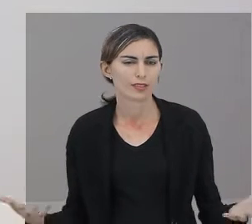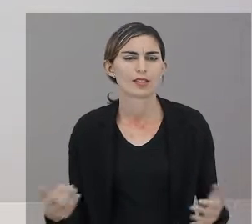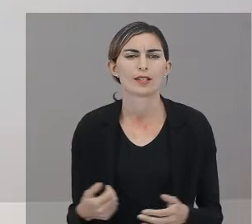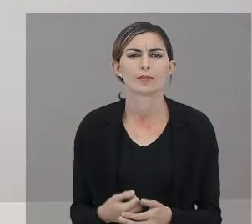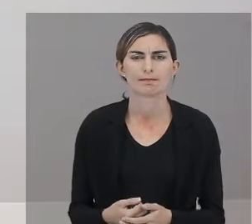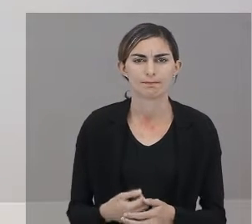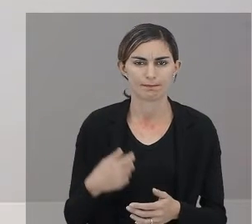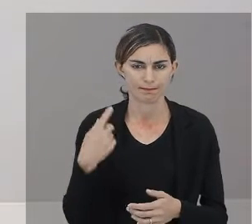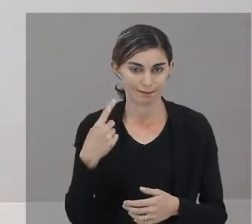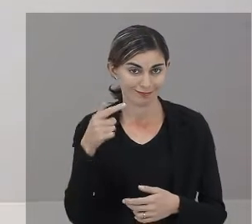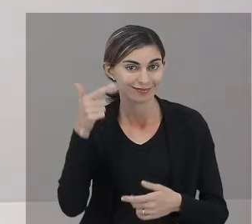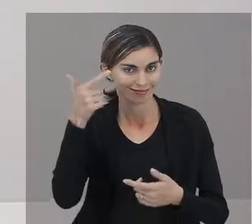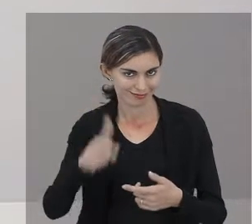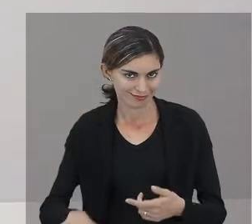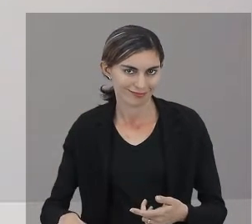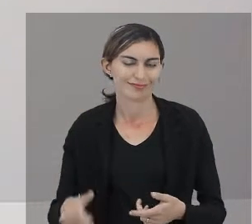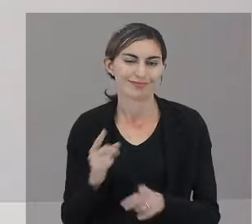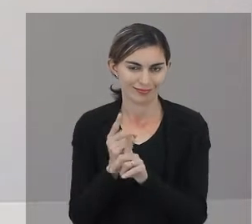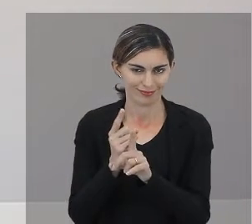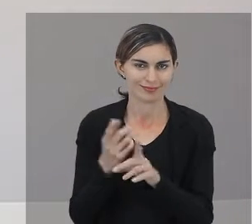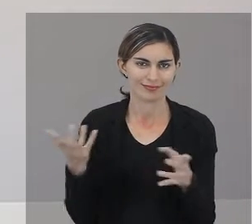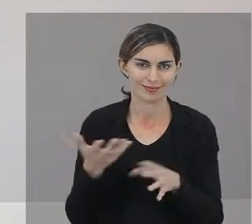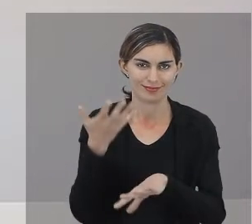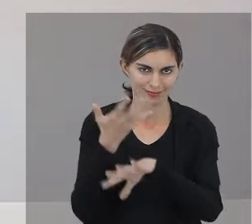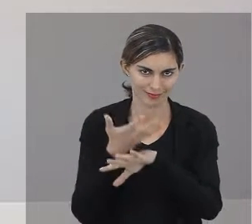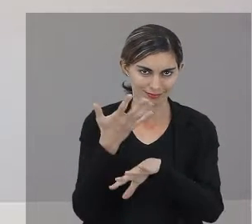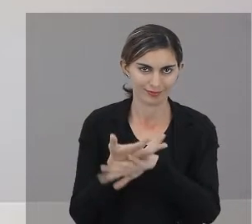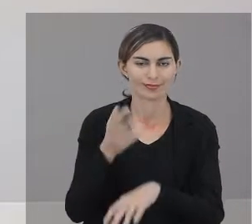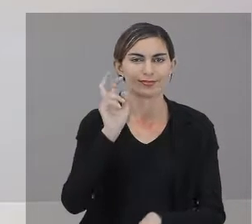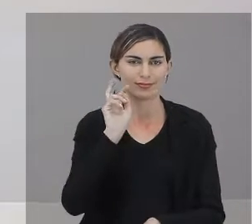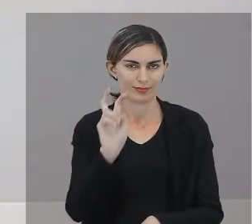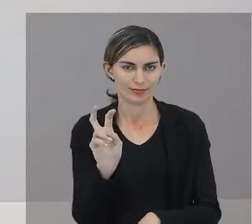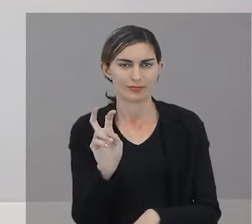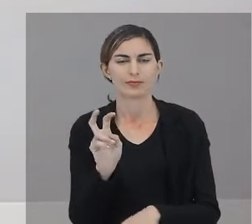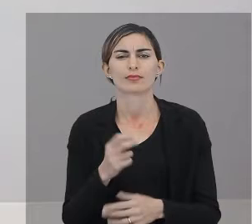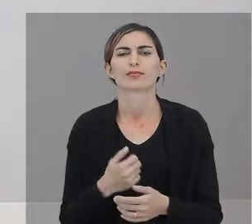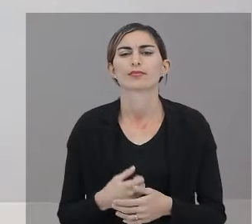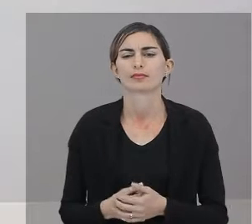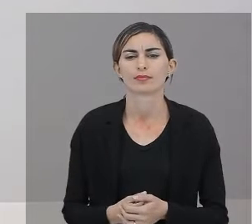Olá, nos vemos mais uma vez nesta competência 5,